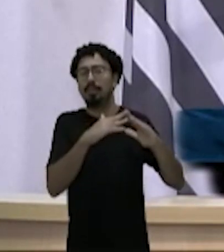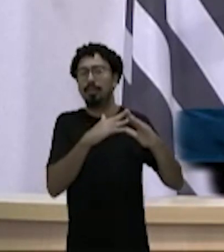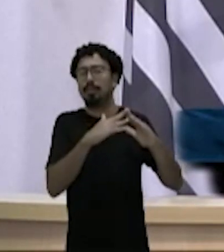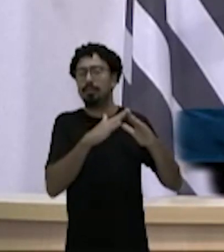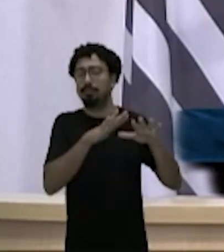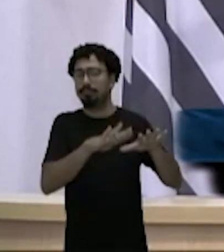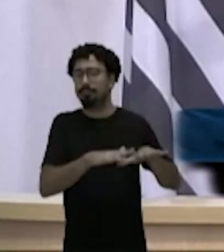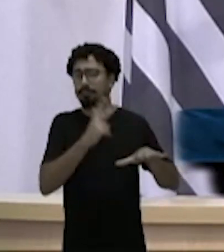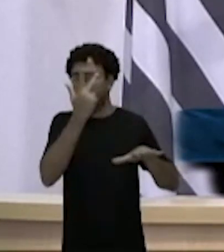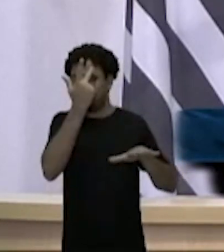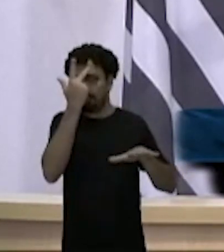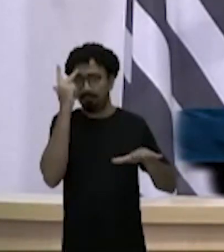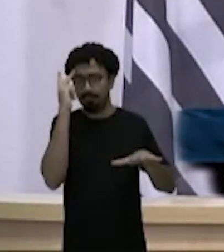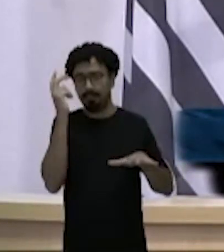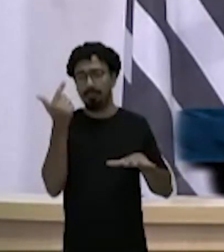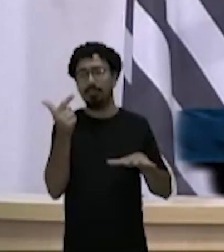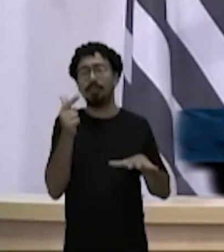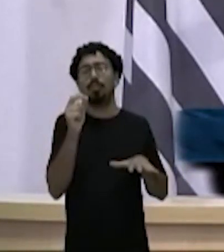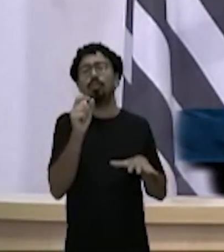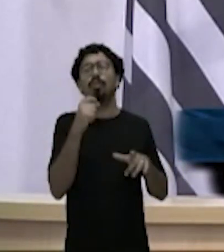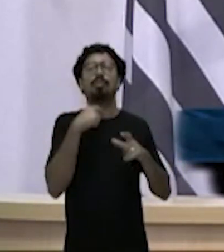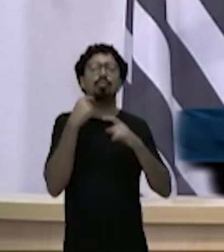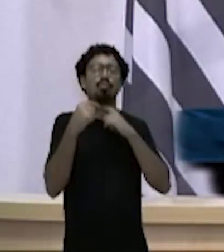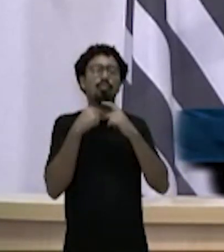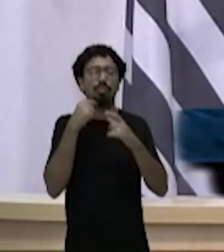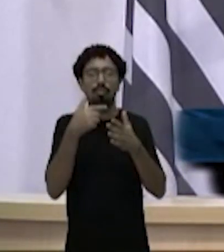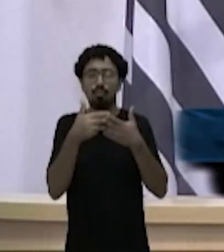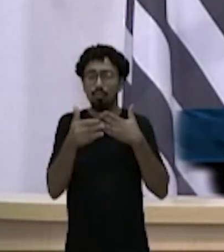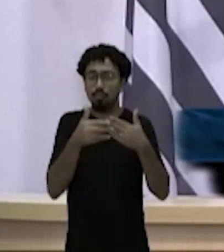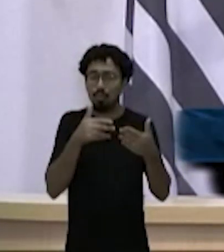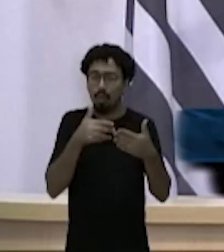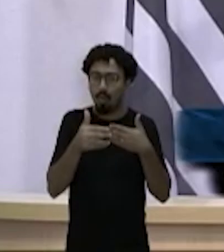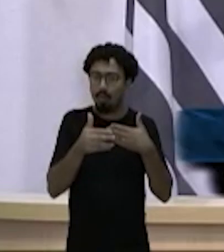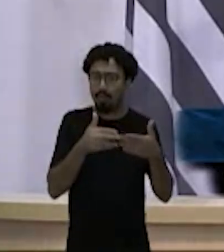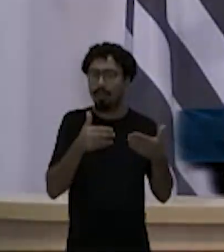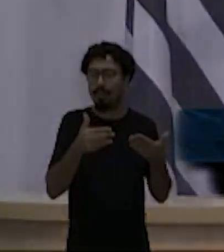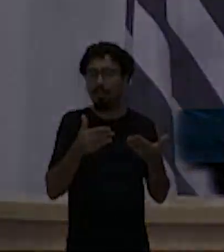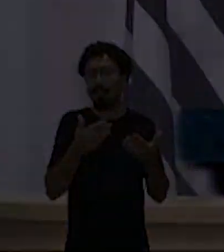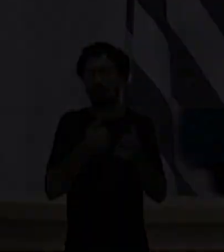não haja ou não recaia nenhum tipo de dúvida sobre qualquer autoria. Muito obrigado.